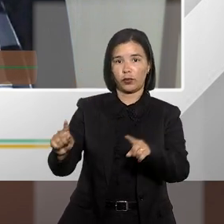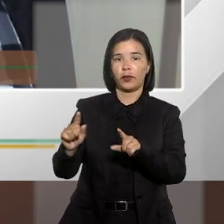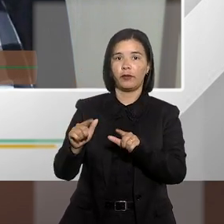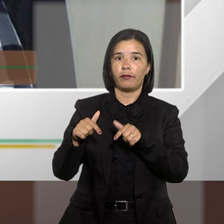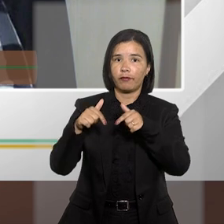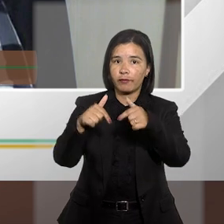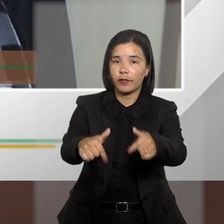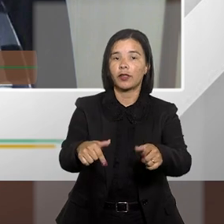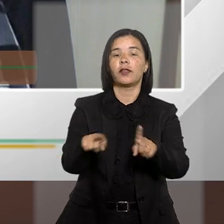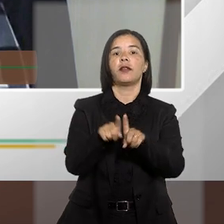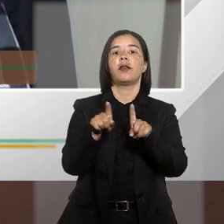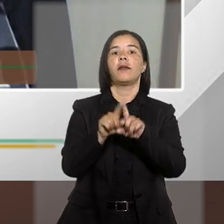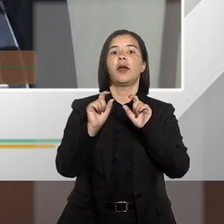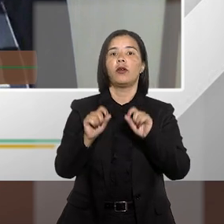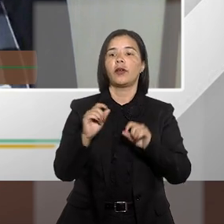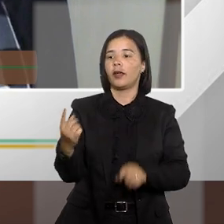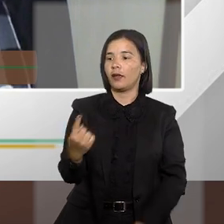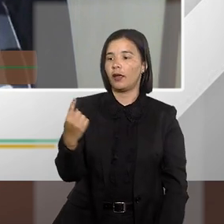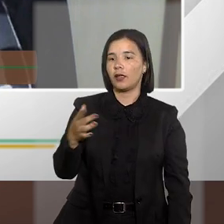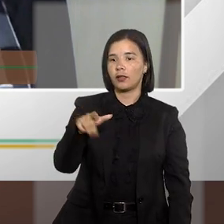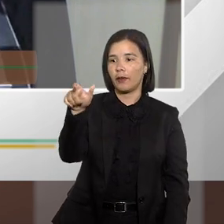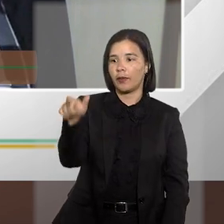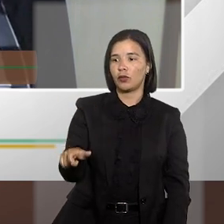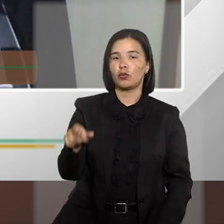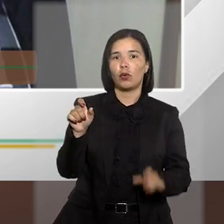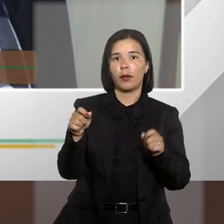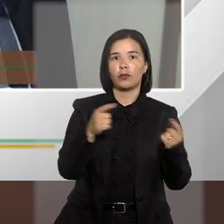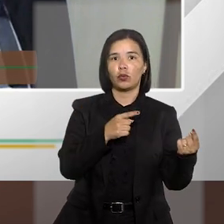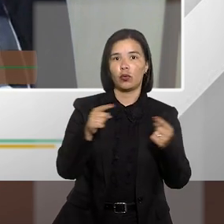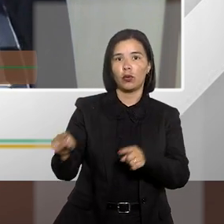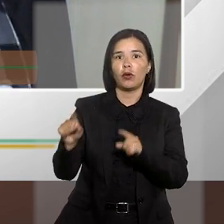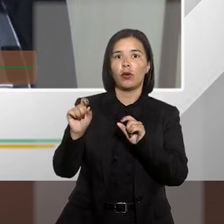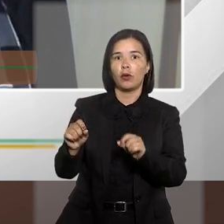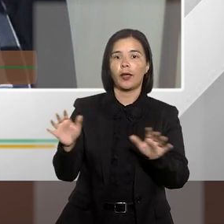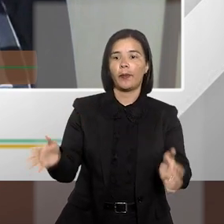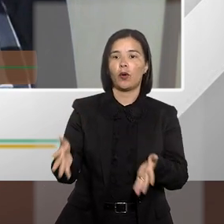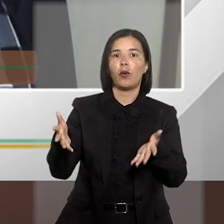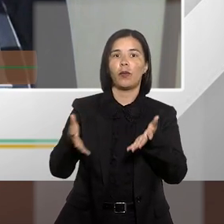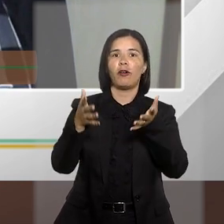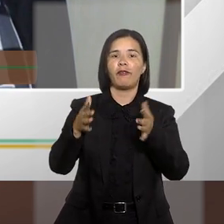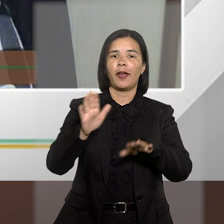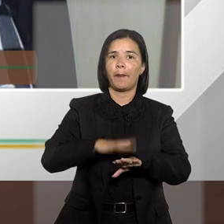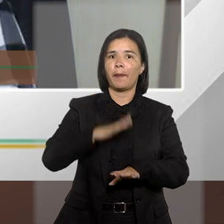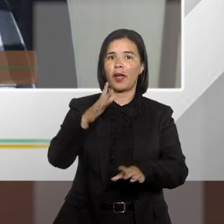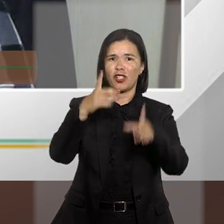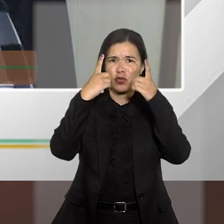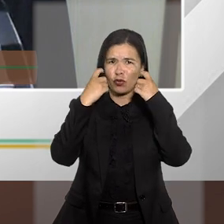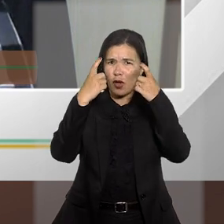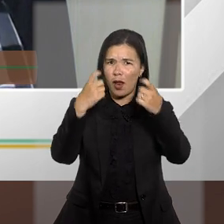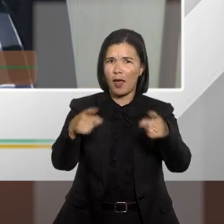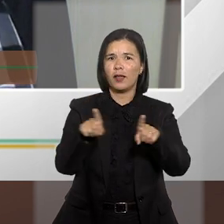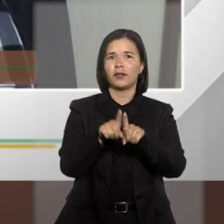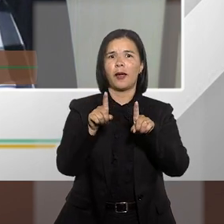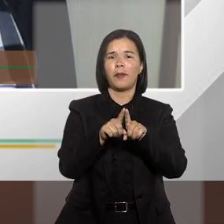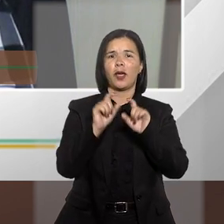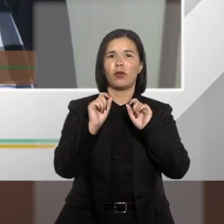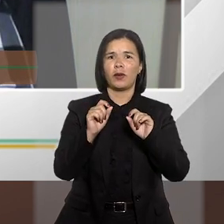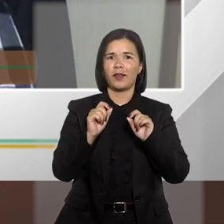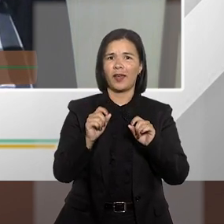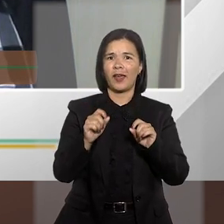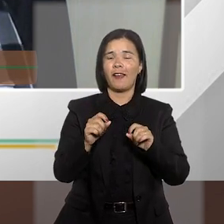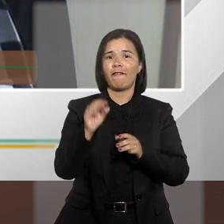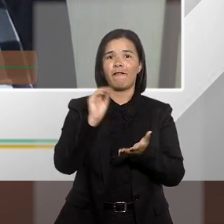enfrentar, de que esse indivíduo precisa ser combatido, acaba por promover muito mais violência, muito mais intolerância,